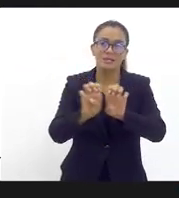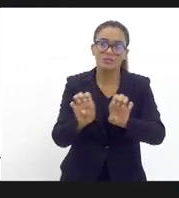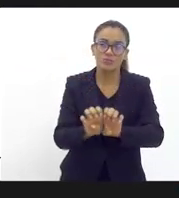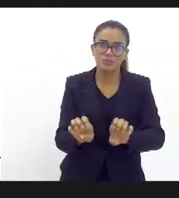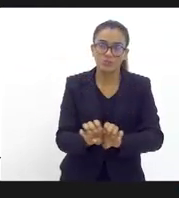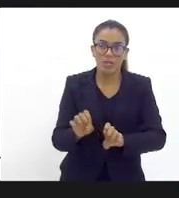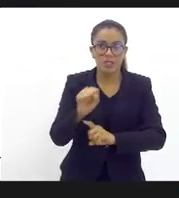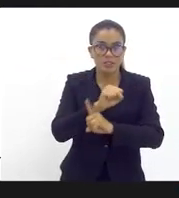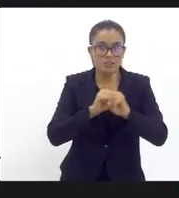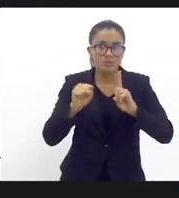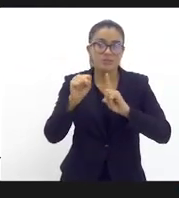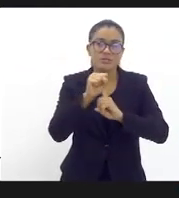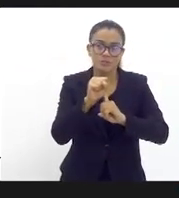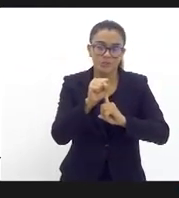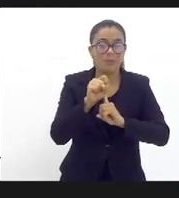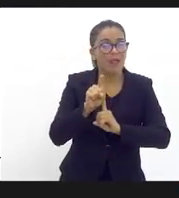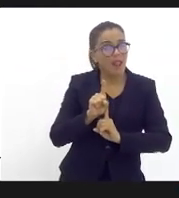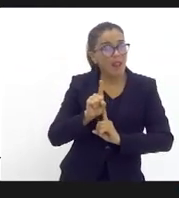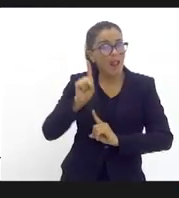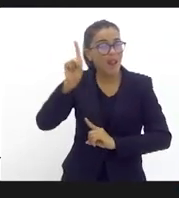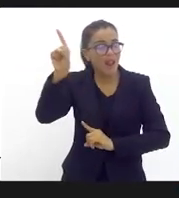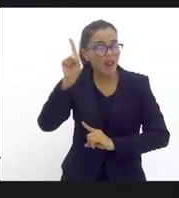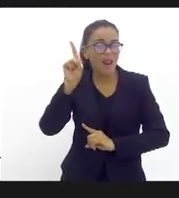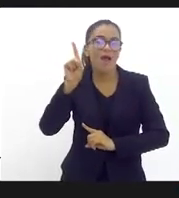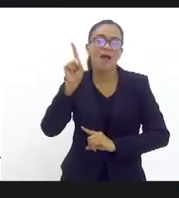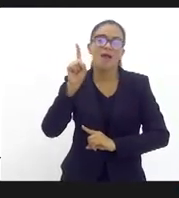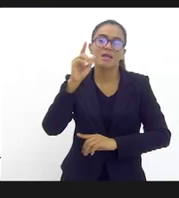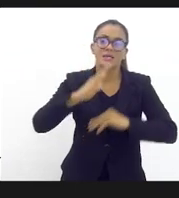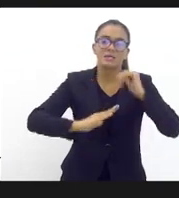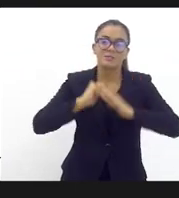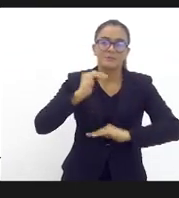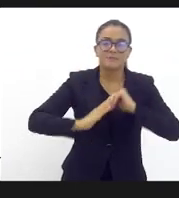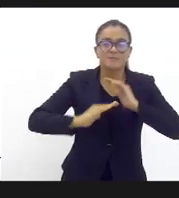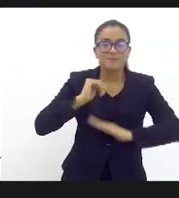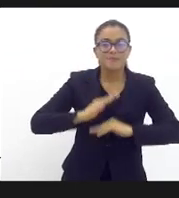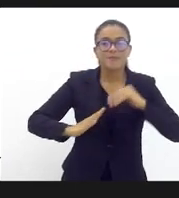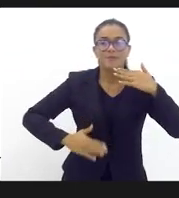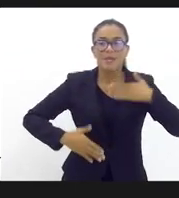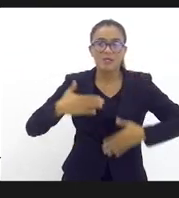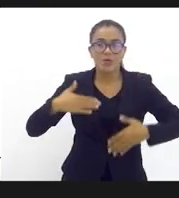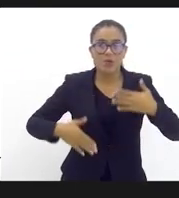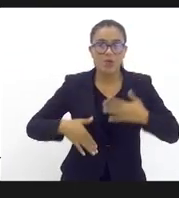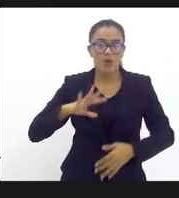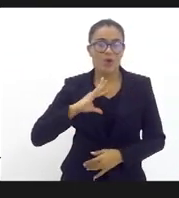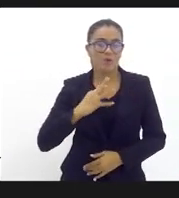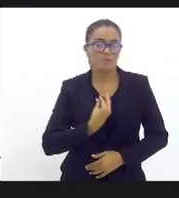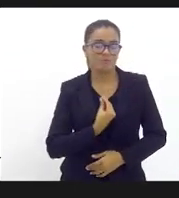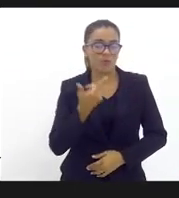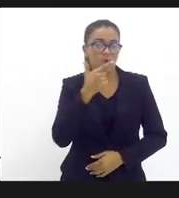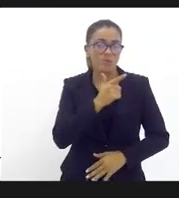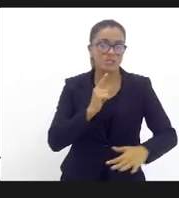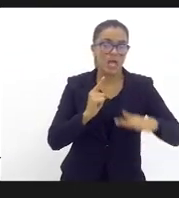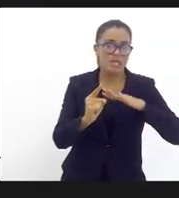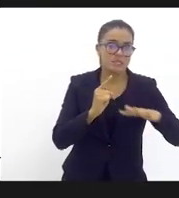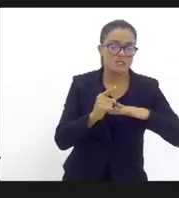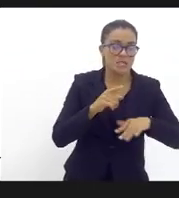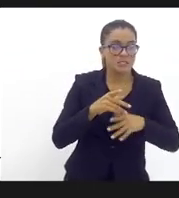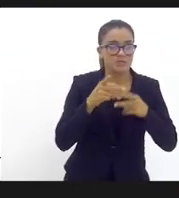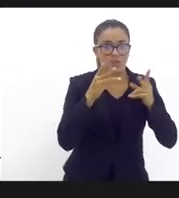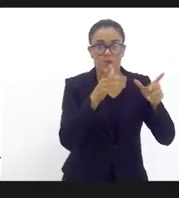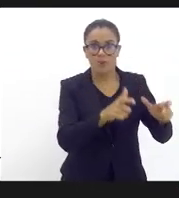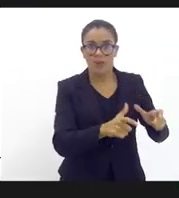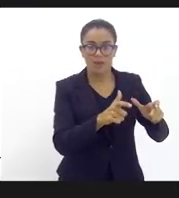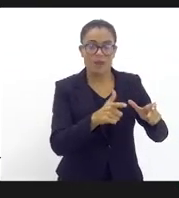da sociedade para que lá na frente esse profissional, essa corpa trans, consiga acessar esse local, ser